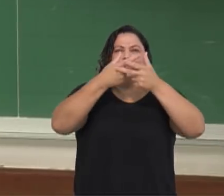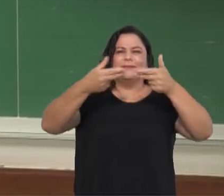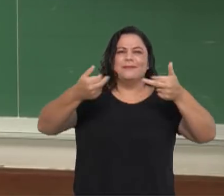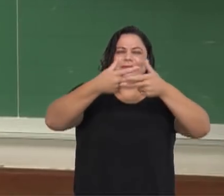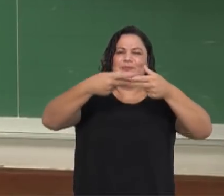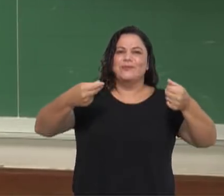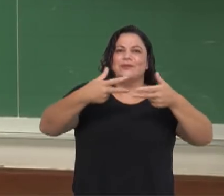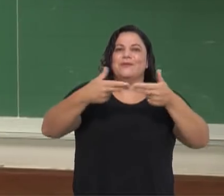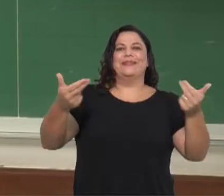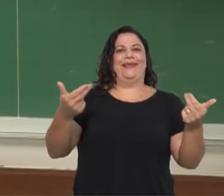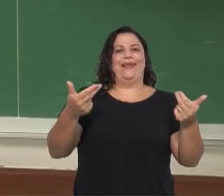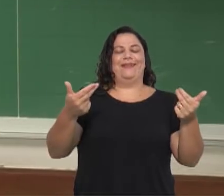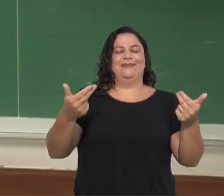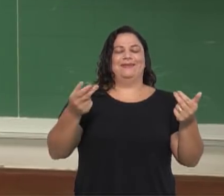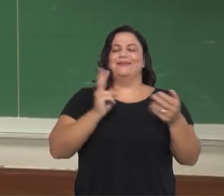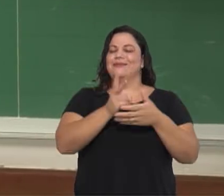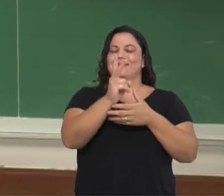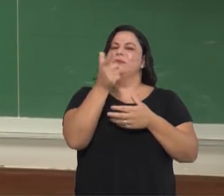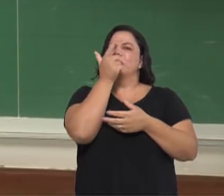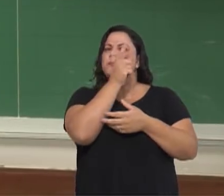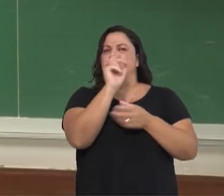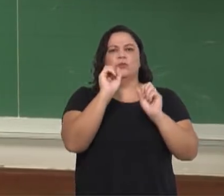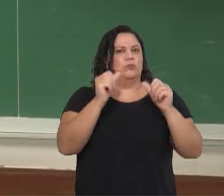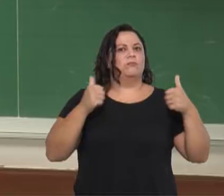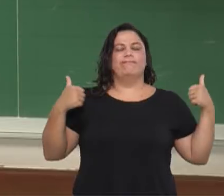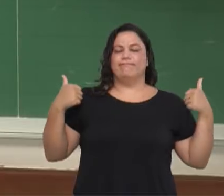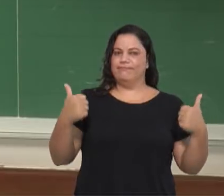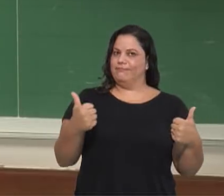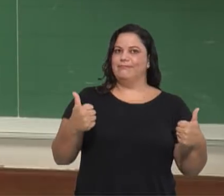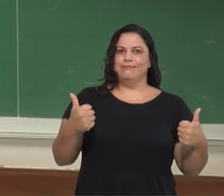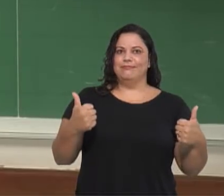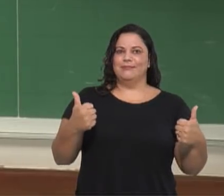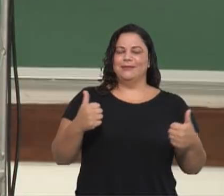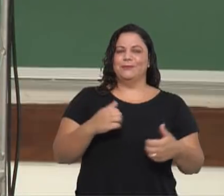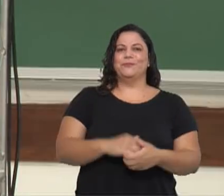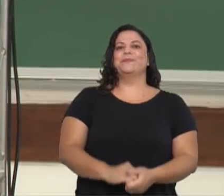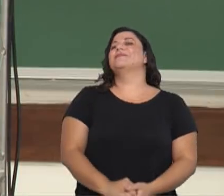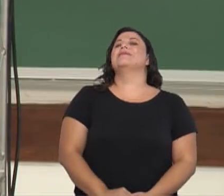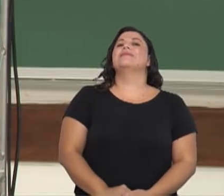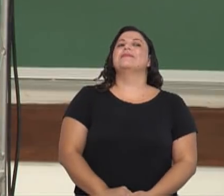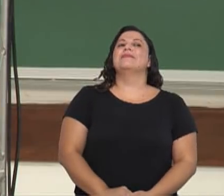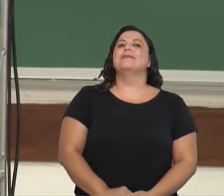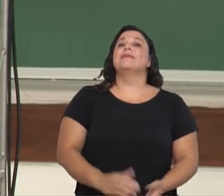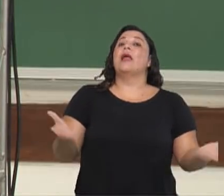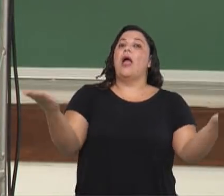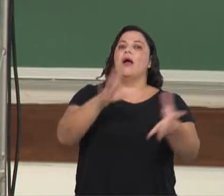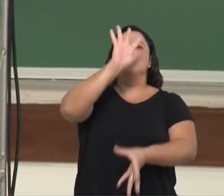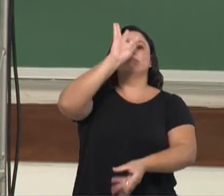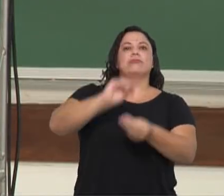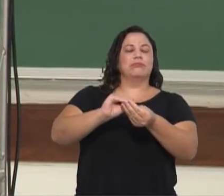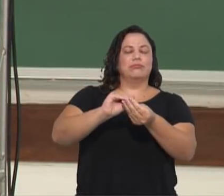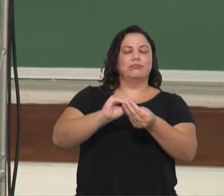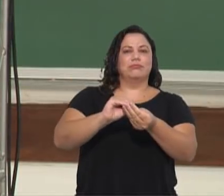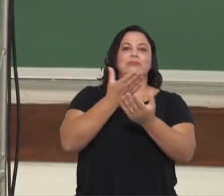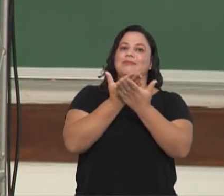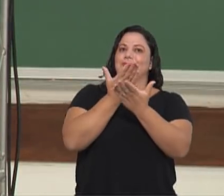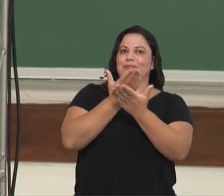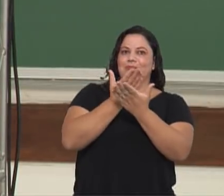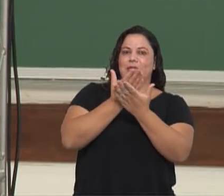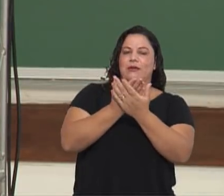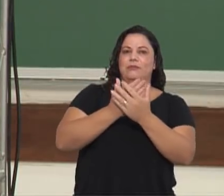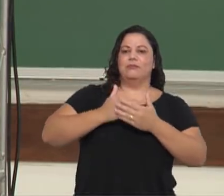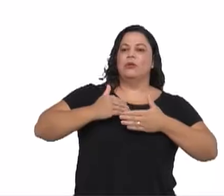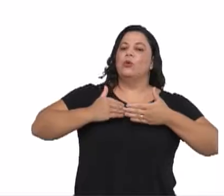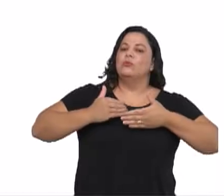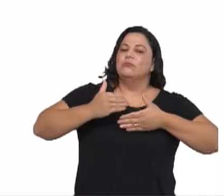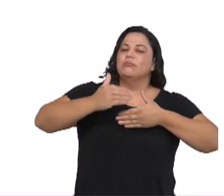né? Mas o que você conseguiu produzir está válido, tá bom? Vamos agora ao resumo da aula, tá? Durante a